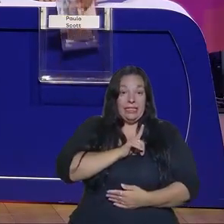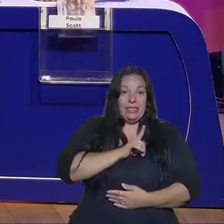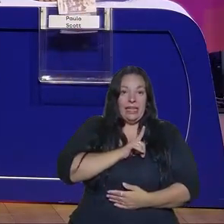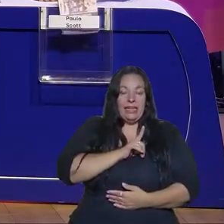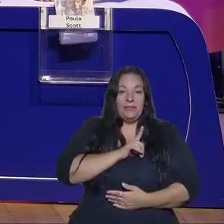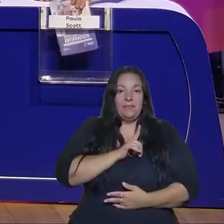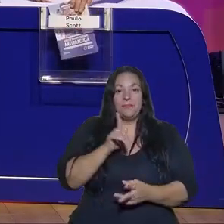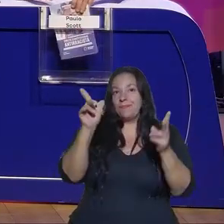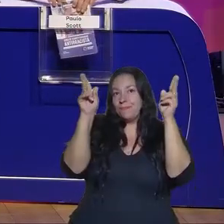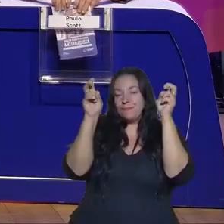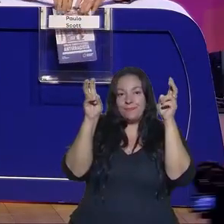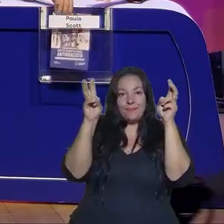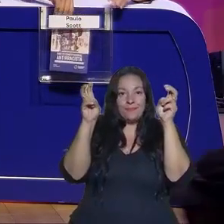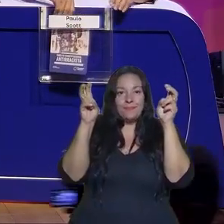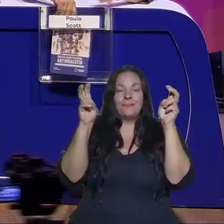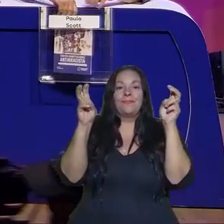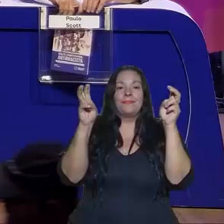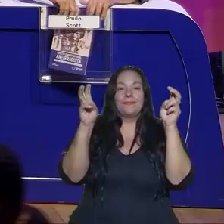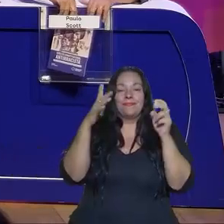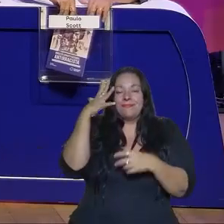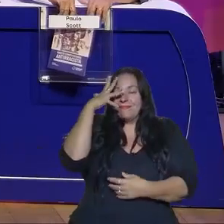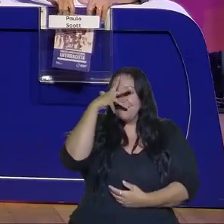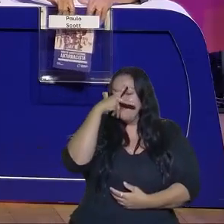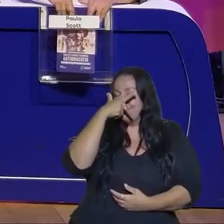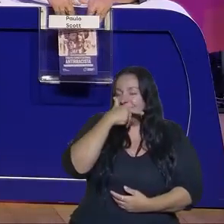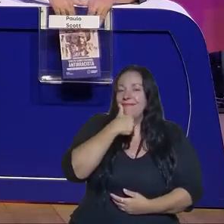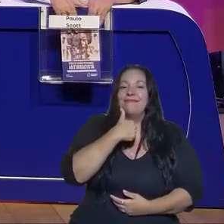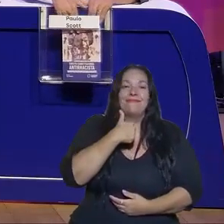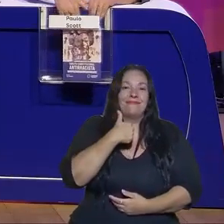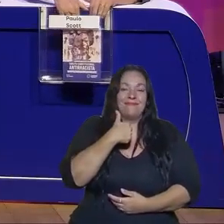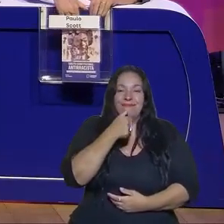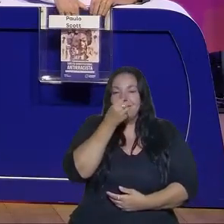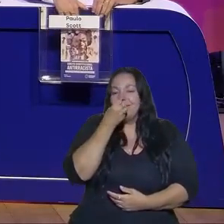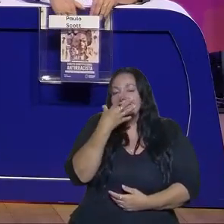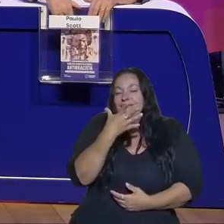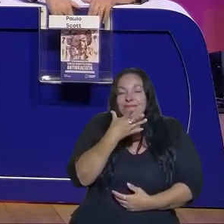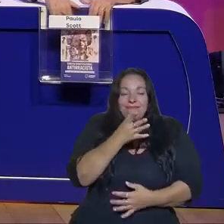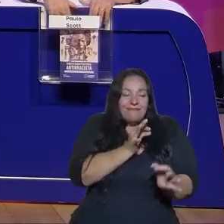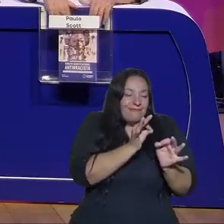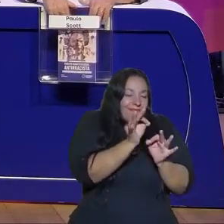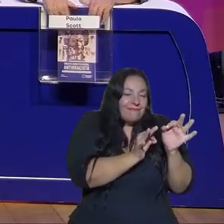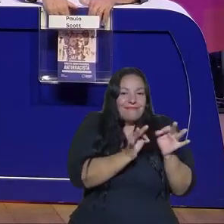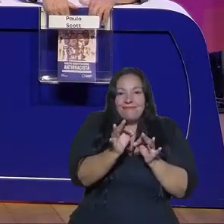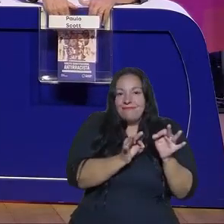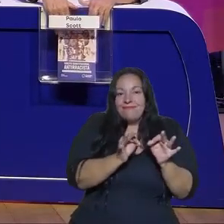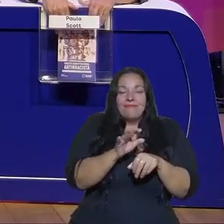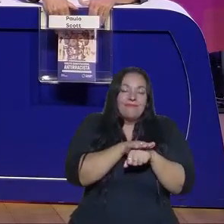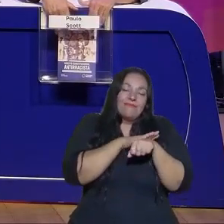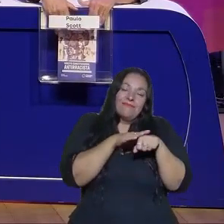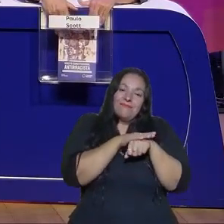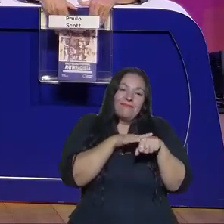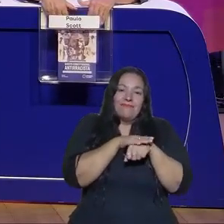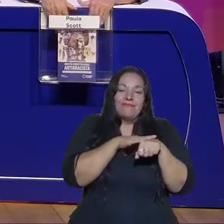pequenos dreads de tom escuro que lhe estão presos em um rabo atrás da cabeça. Ela traja blusa preta e, por cima, usa um casaco xadrez